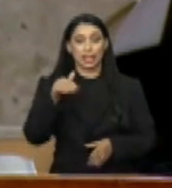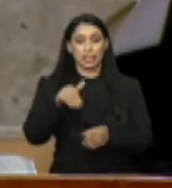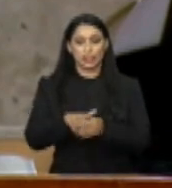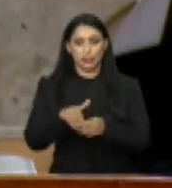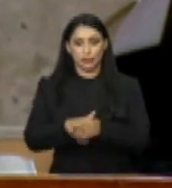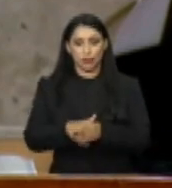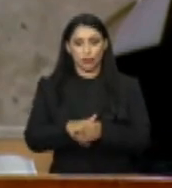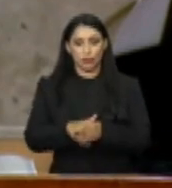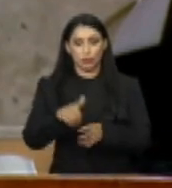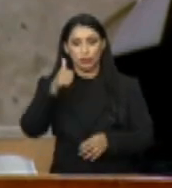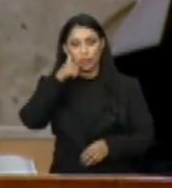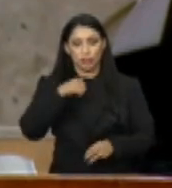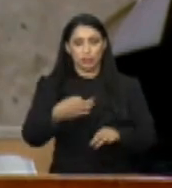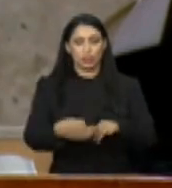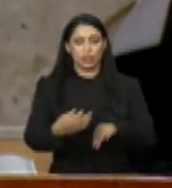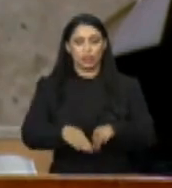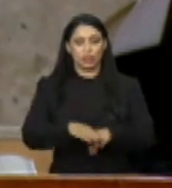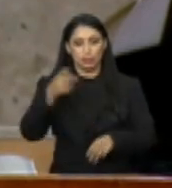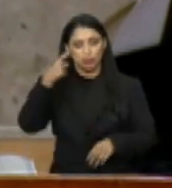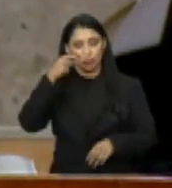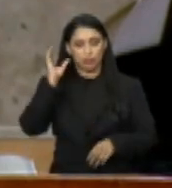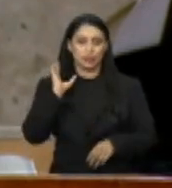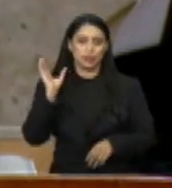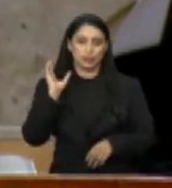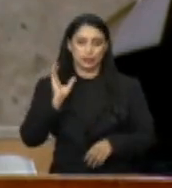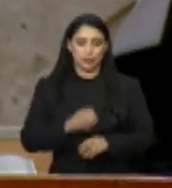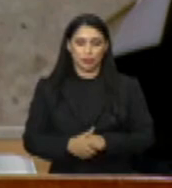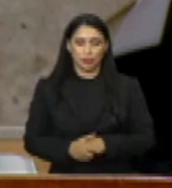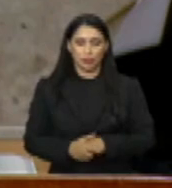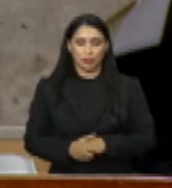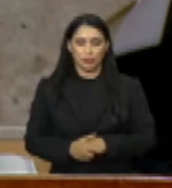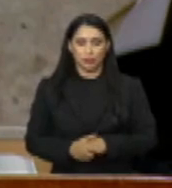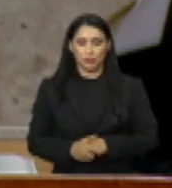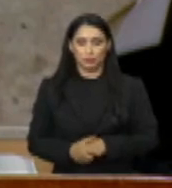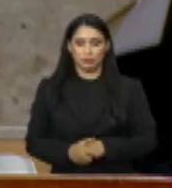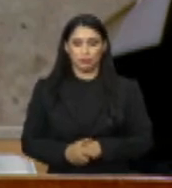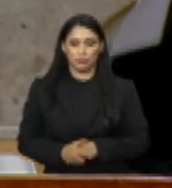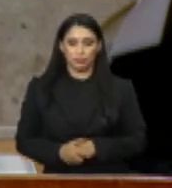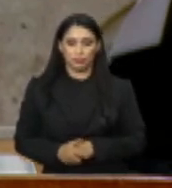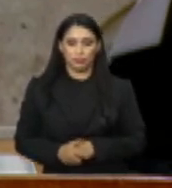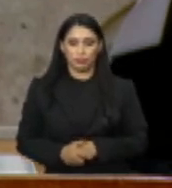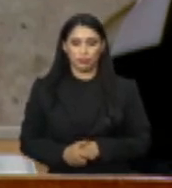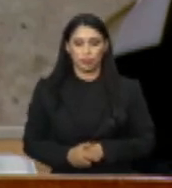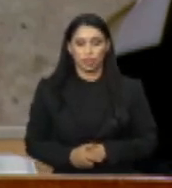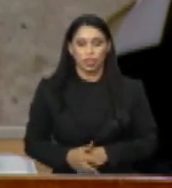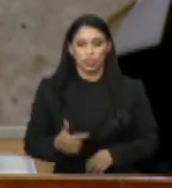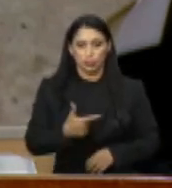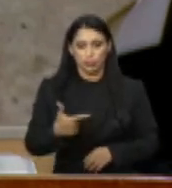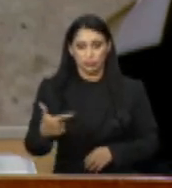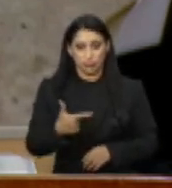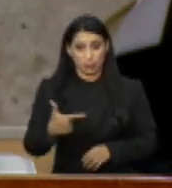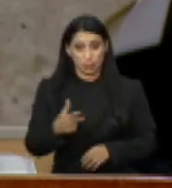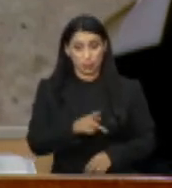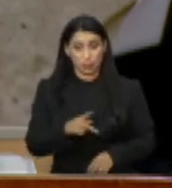Sua Excelência, a ministra Rosa Weber, e para o cargo de vice-presidente,